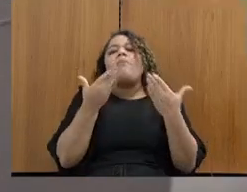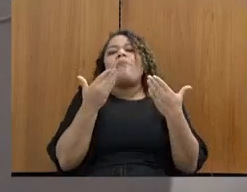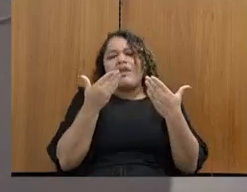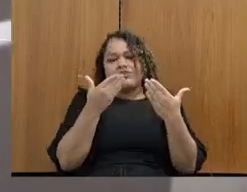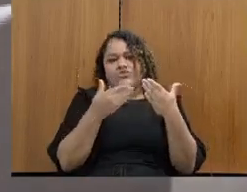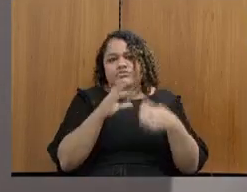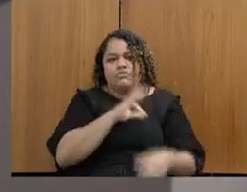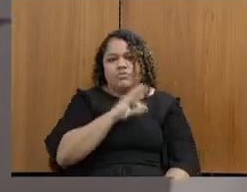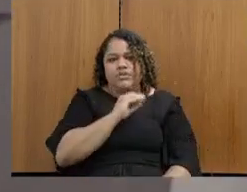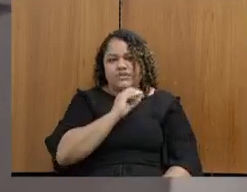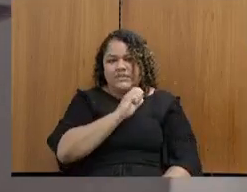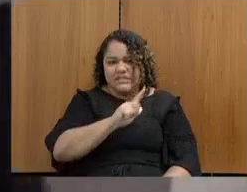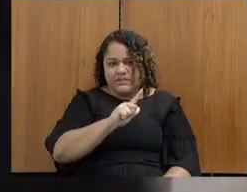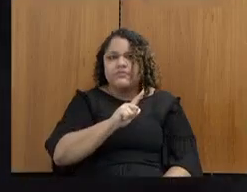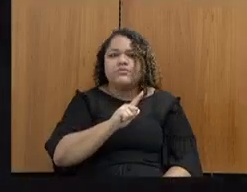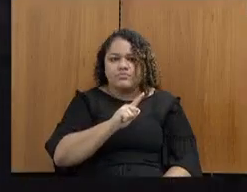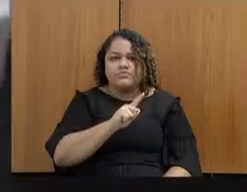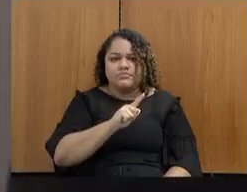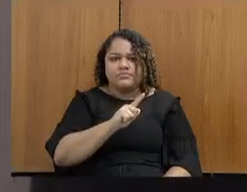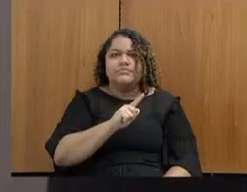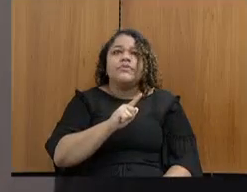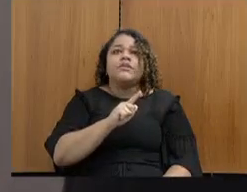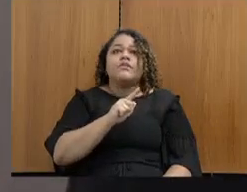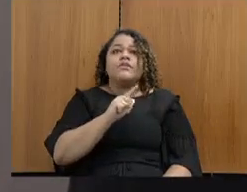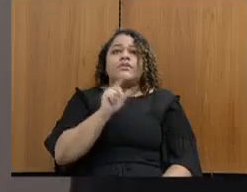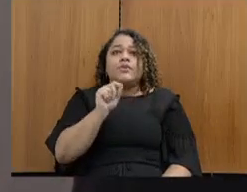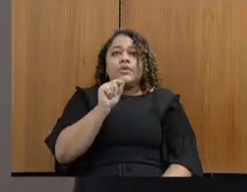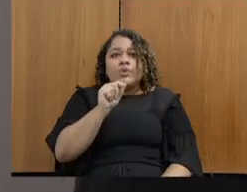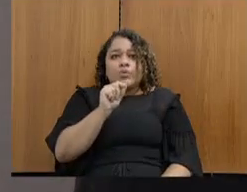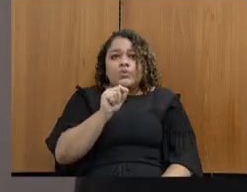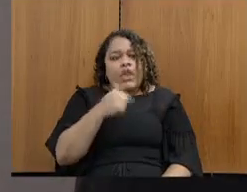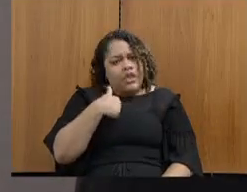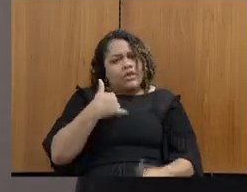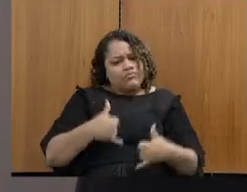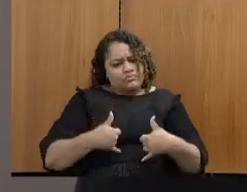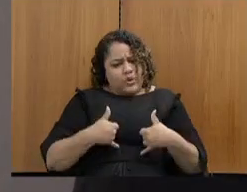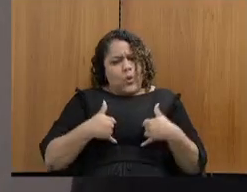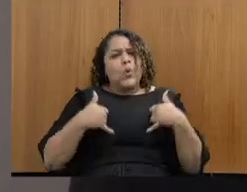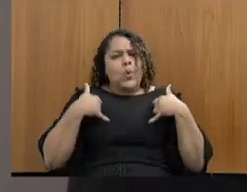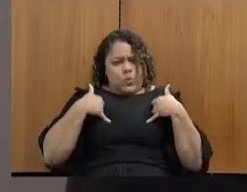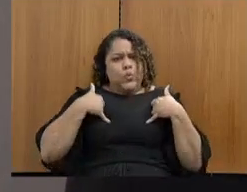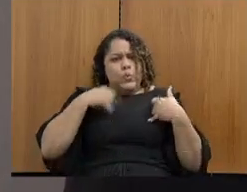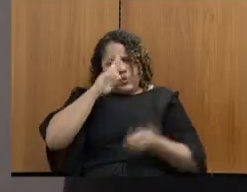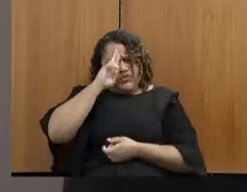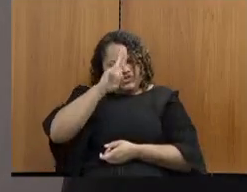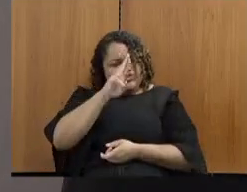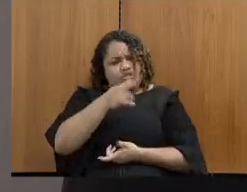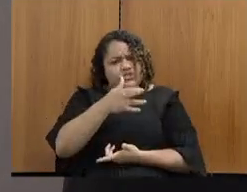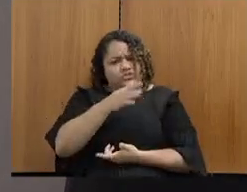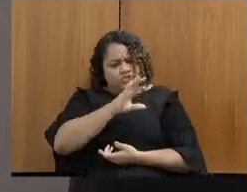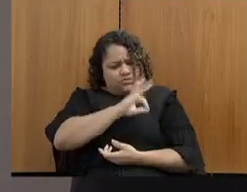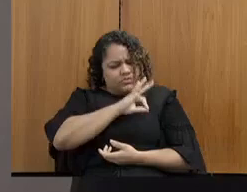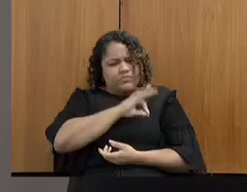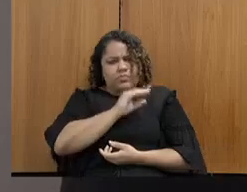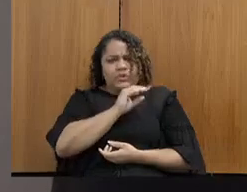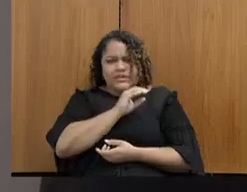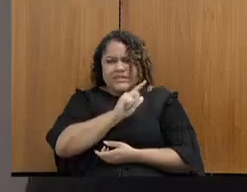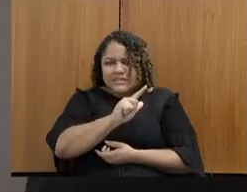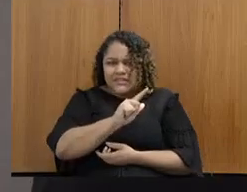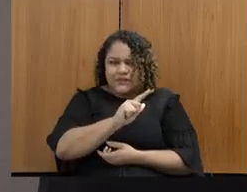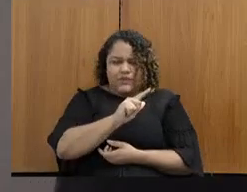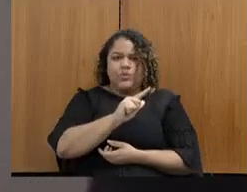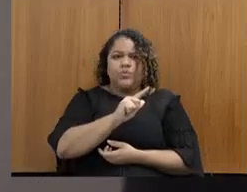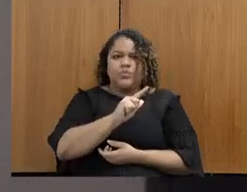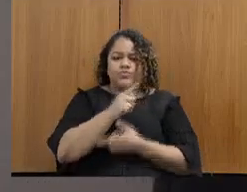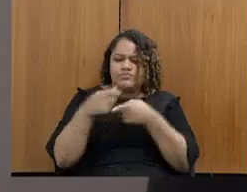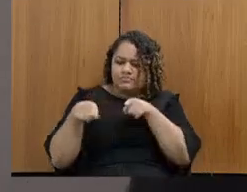Isso é uma convicção que eu tenho Como já disse tem extrema orgulho de hoje está dirigindo a polícia civil é ao lado aí